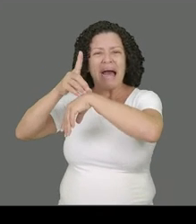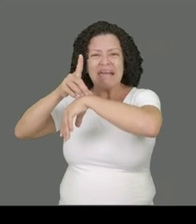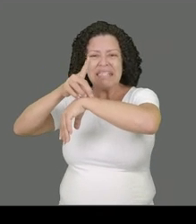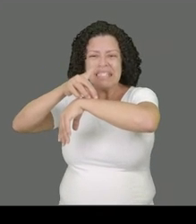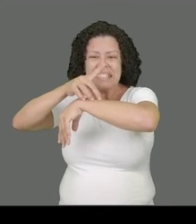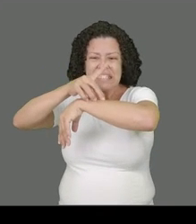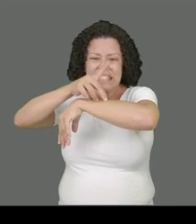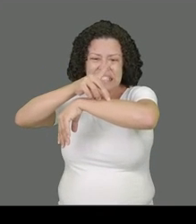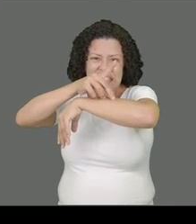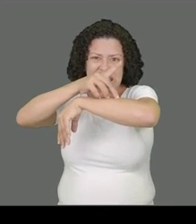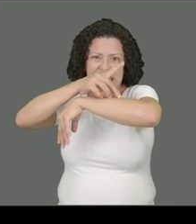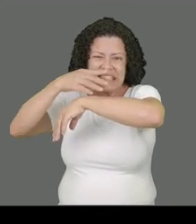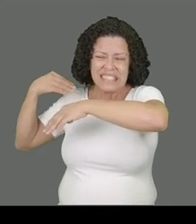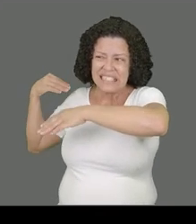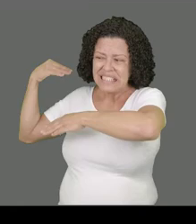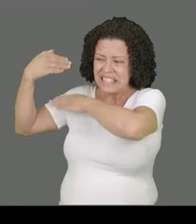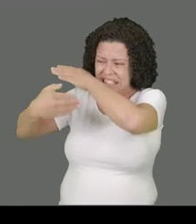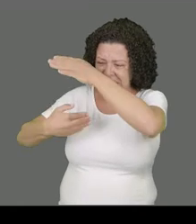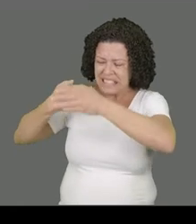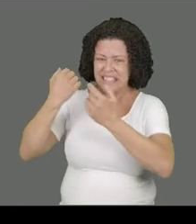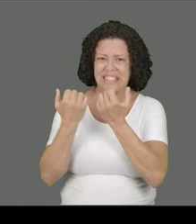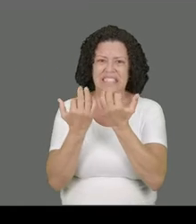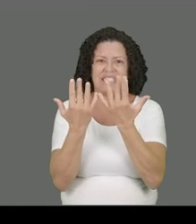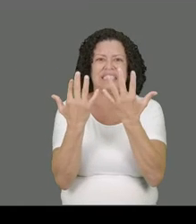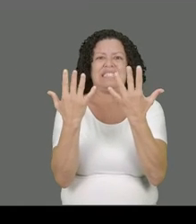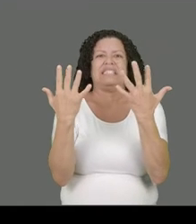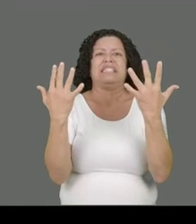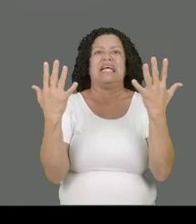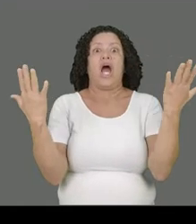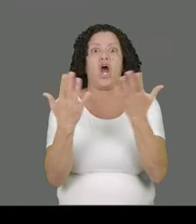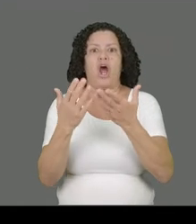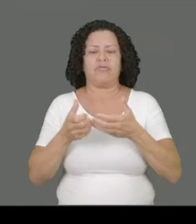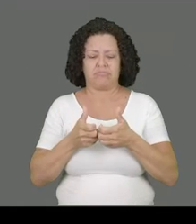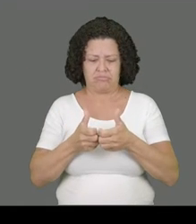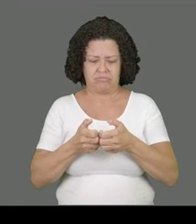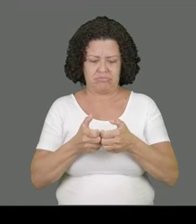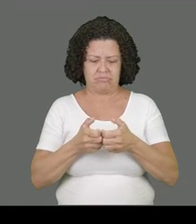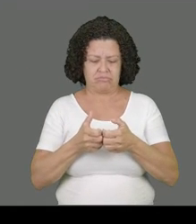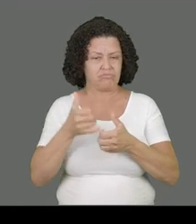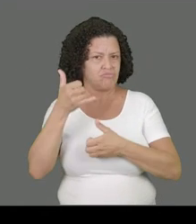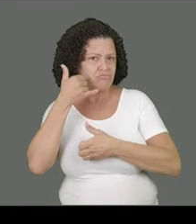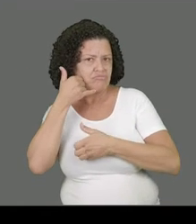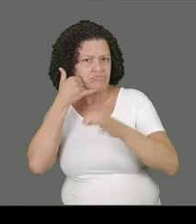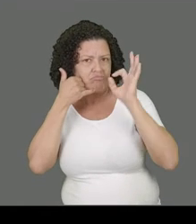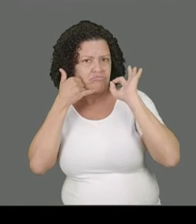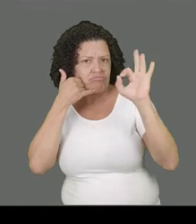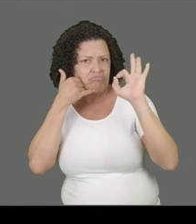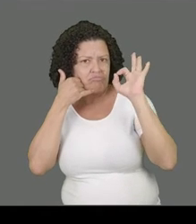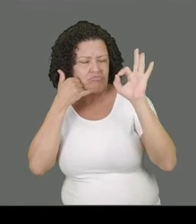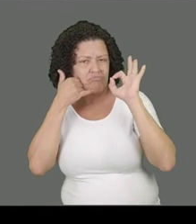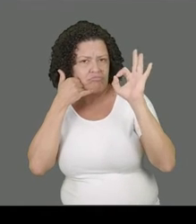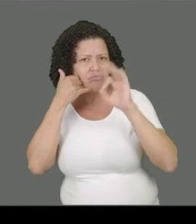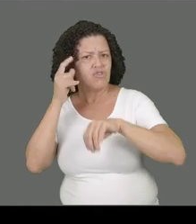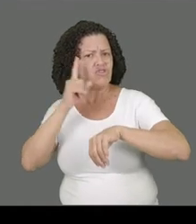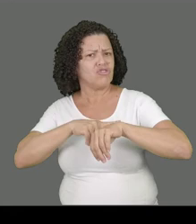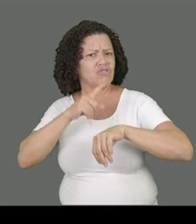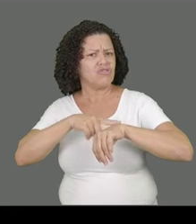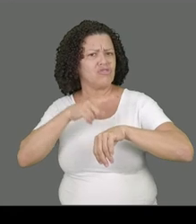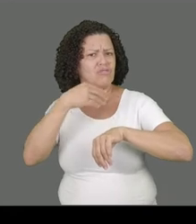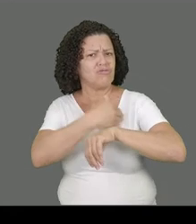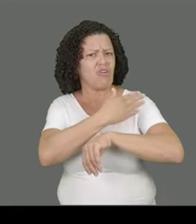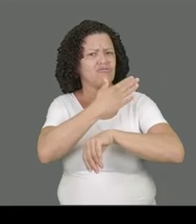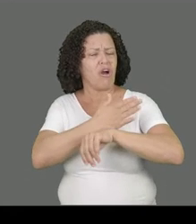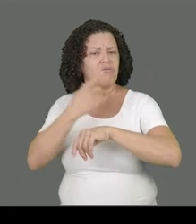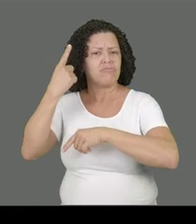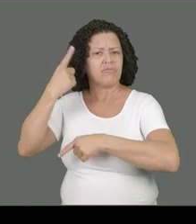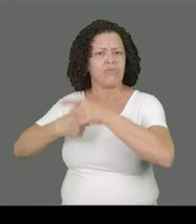nós praticamente trazemos um mundo nas nossas mãos através de um smartphone. O tempo